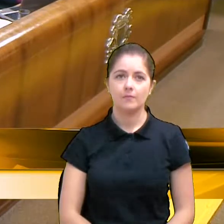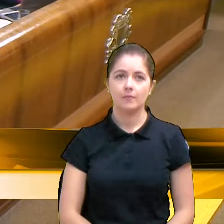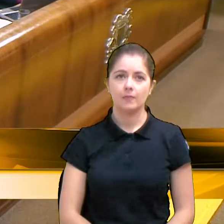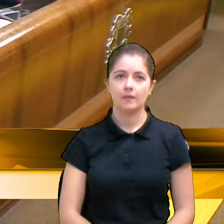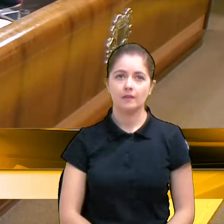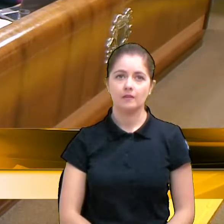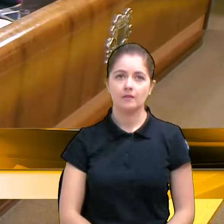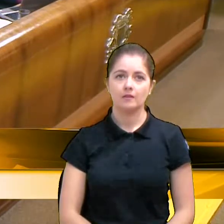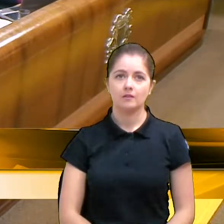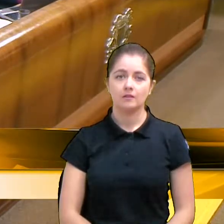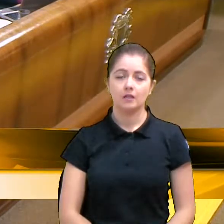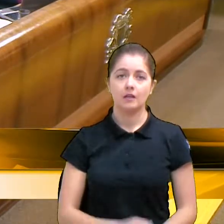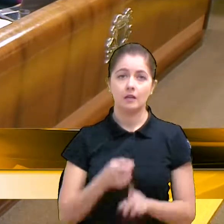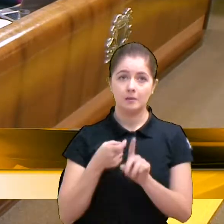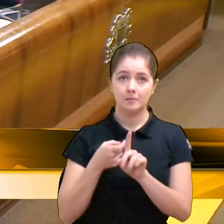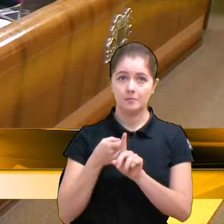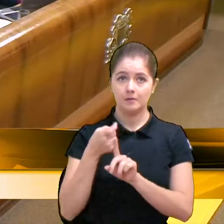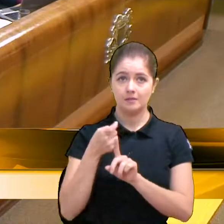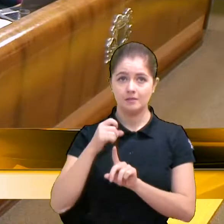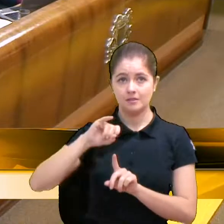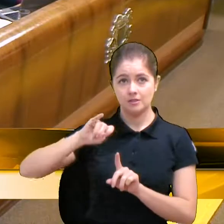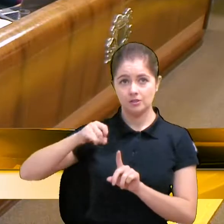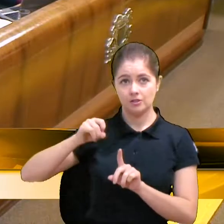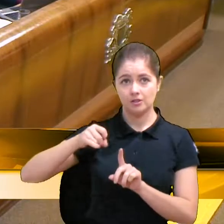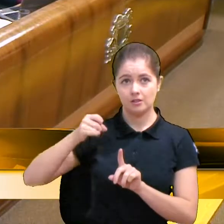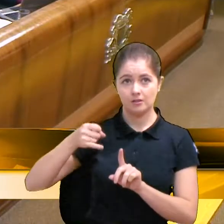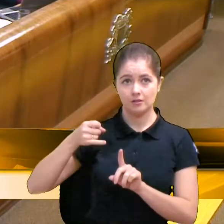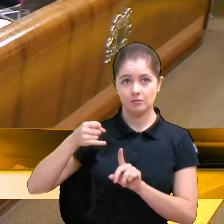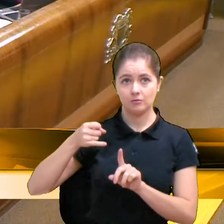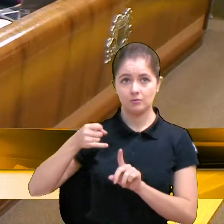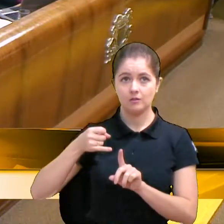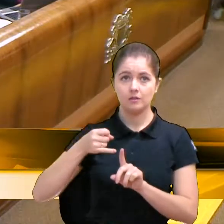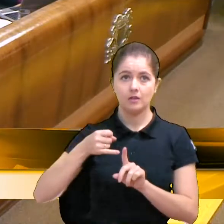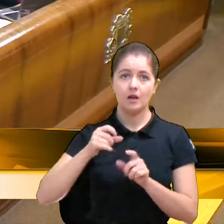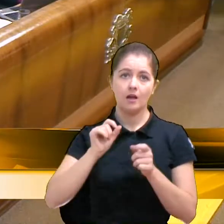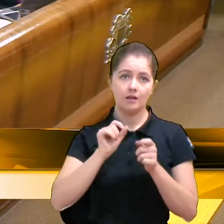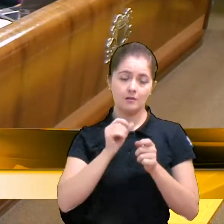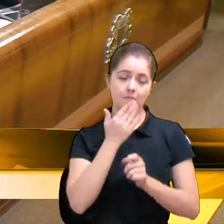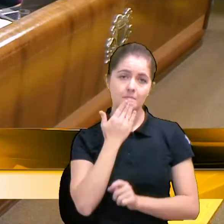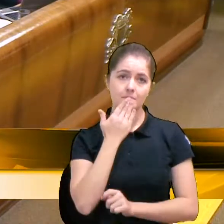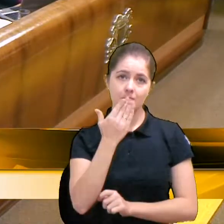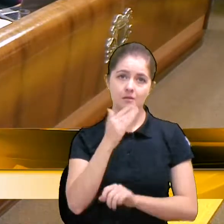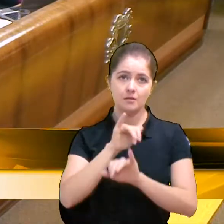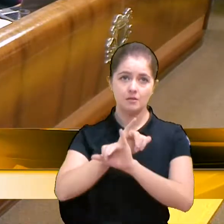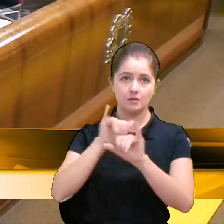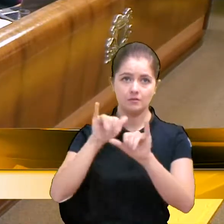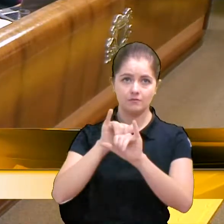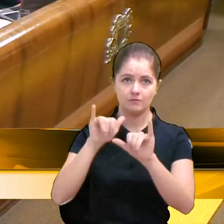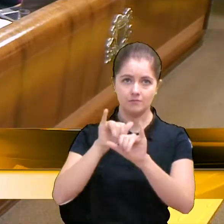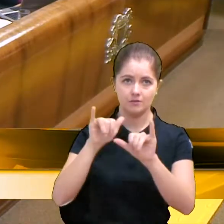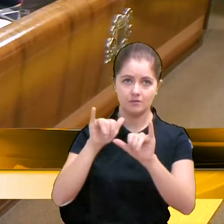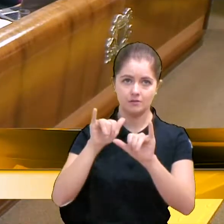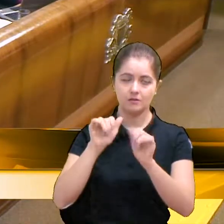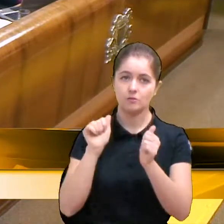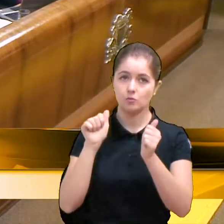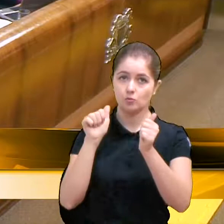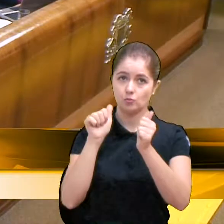No mês de janeiro do corrente ano, nós efetuamos um pedido de informações junto ao